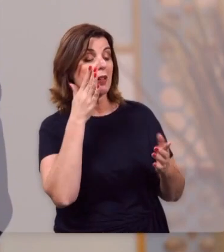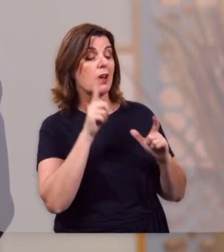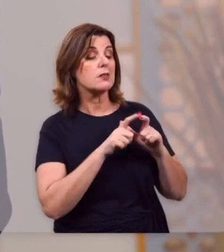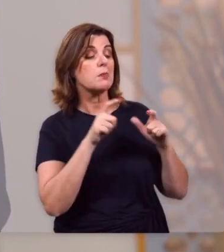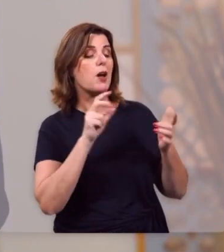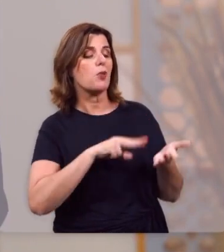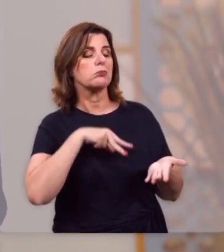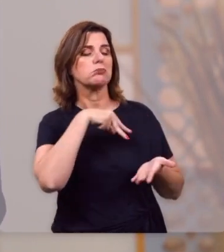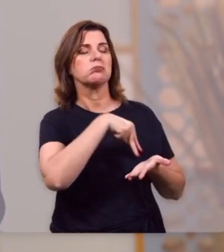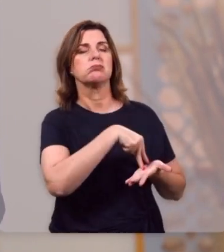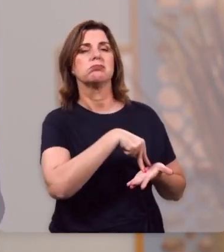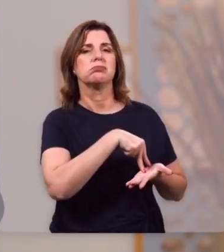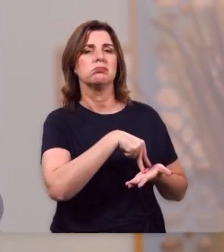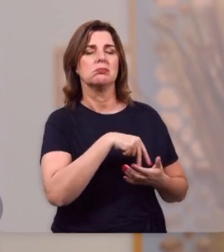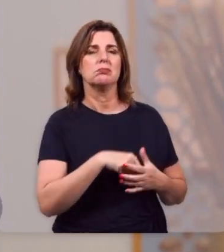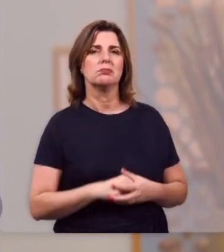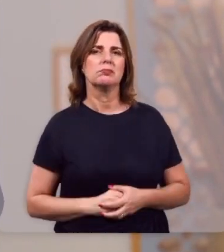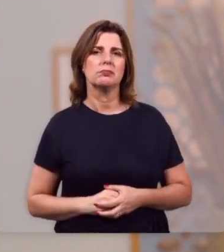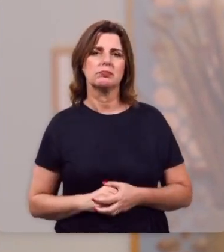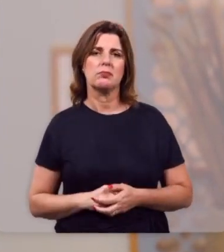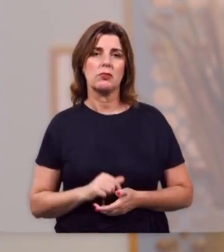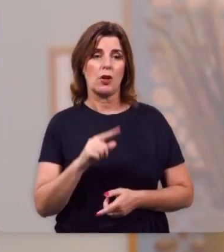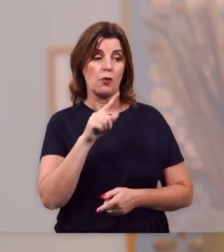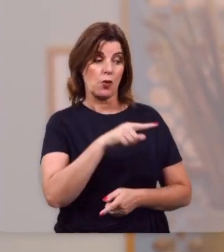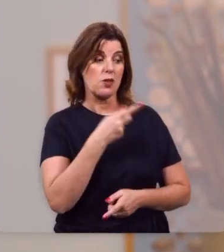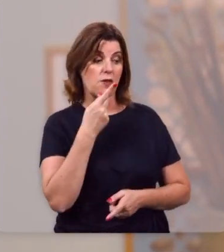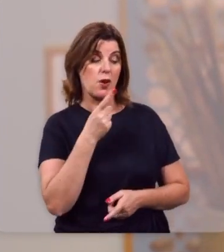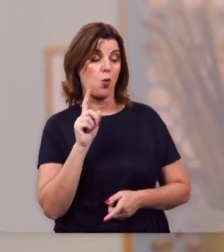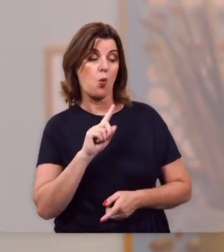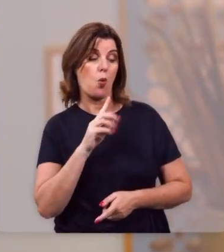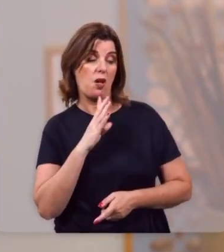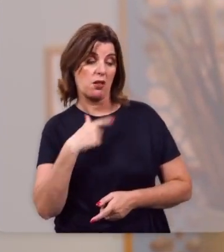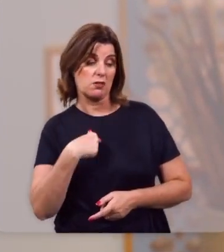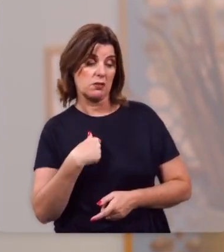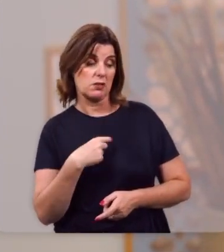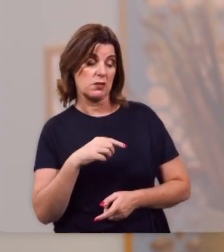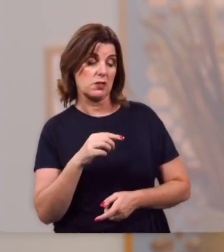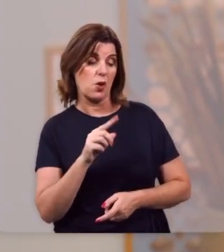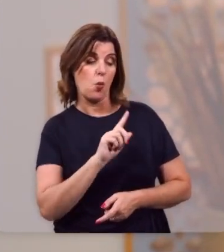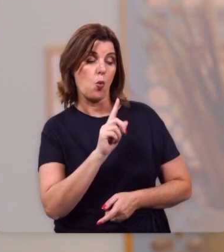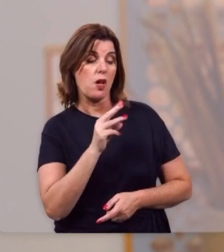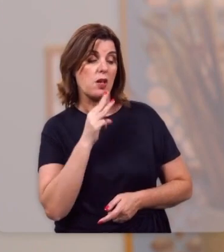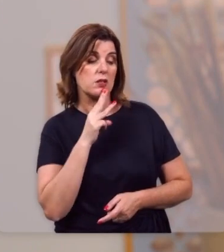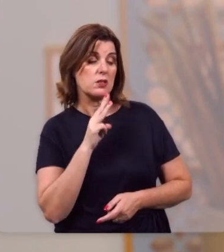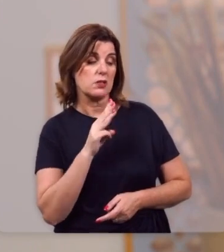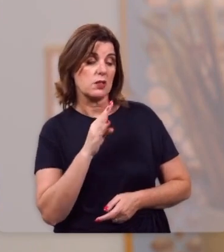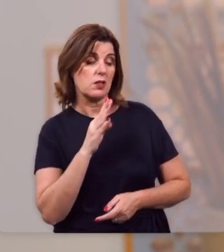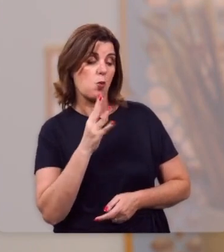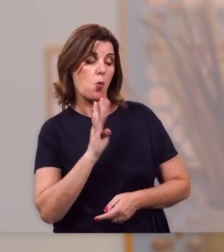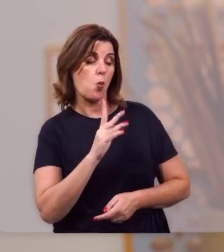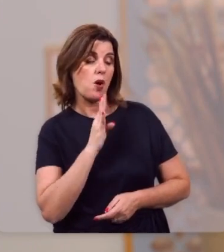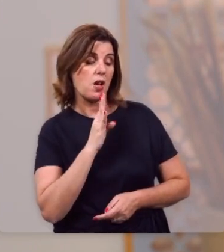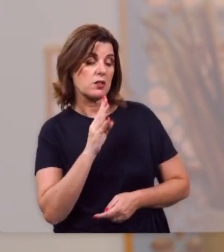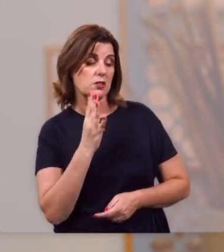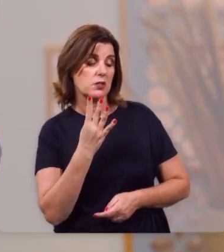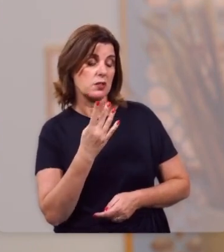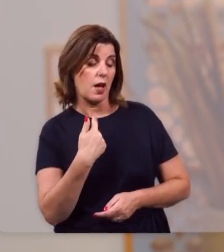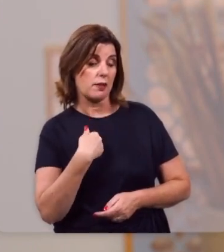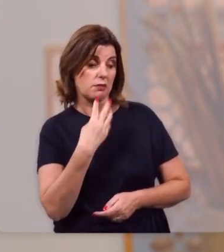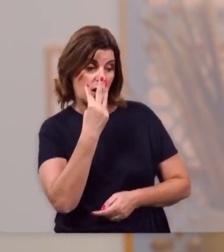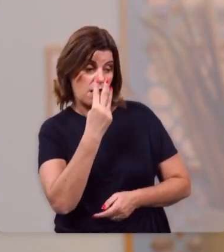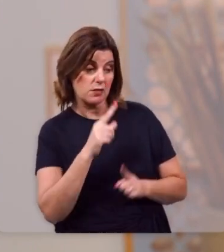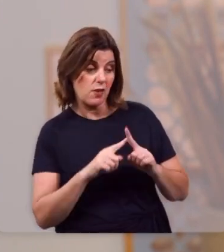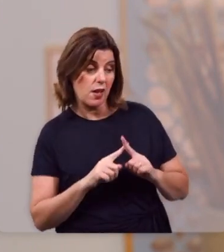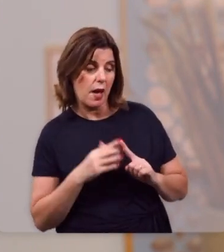suficiente para levantar você. Você negou a primeira vez, você negou a segunda vez, você negou a terceira vez. A